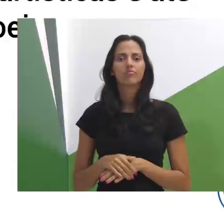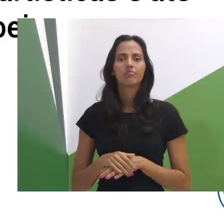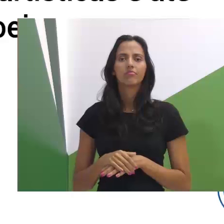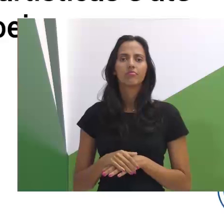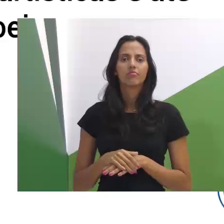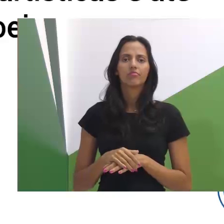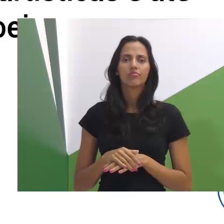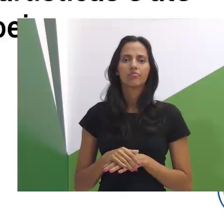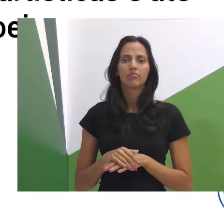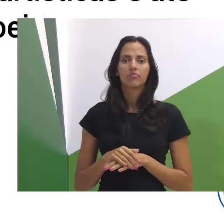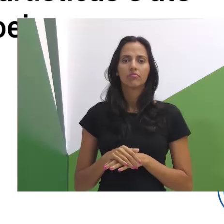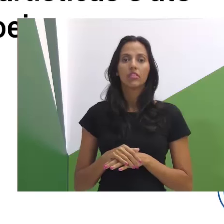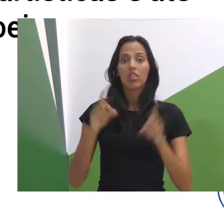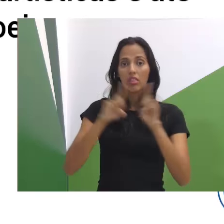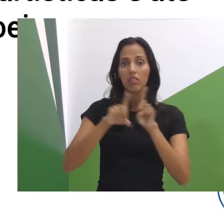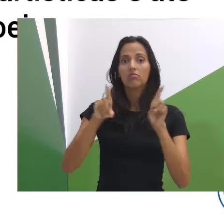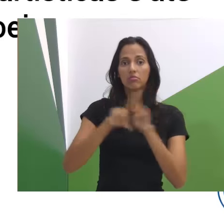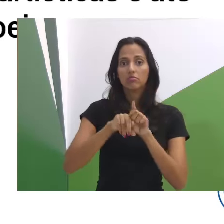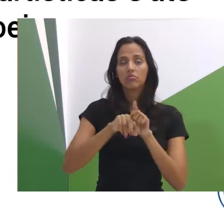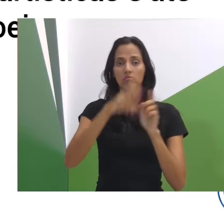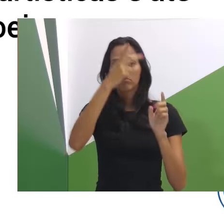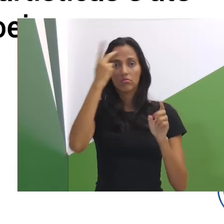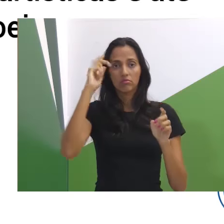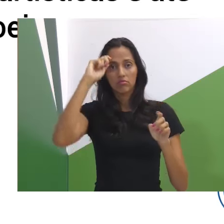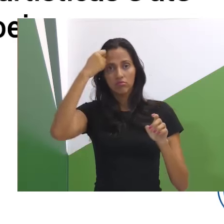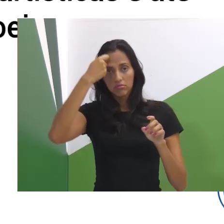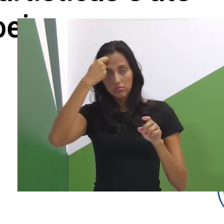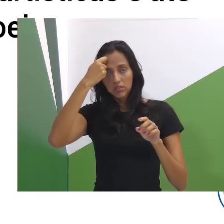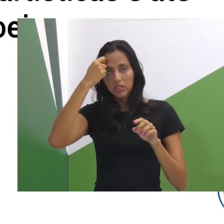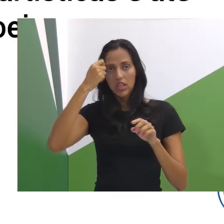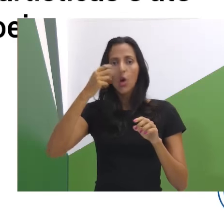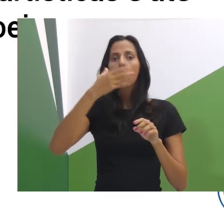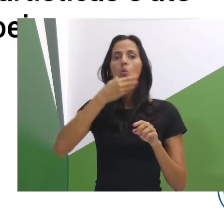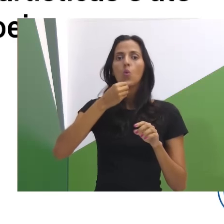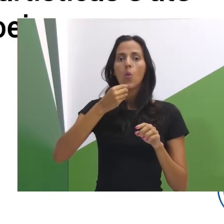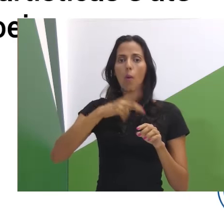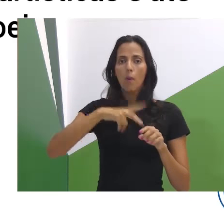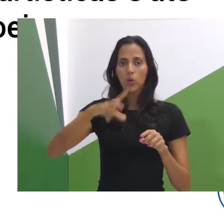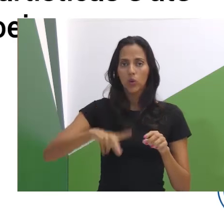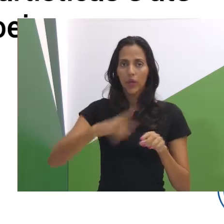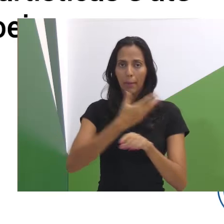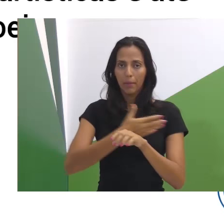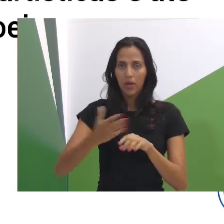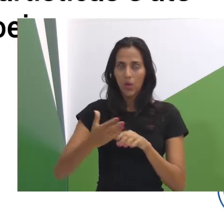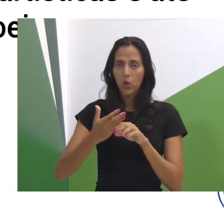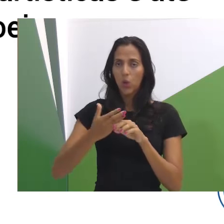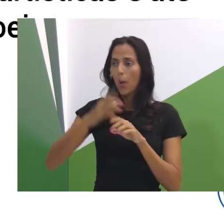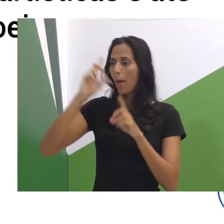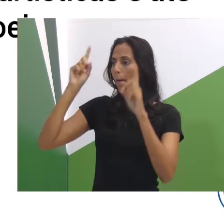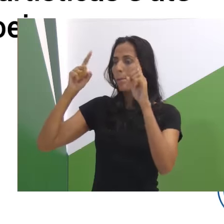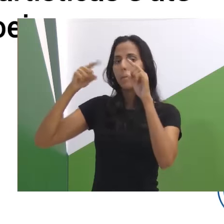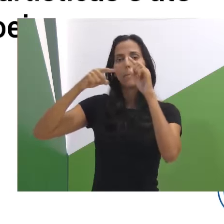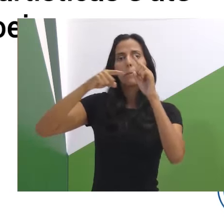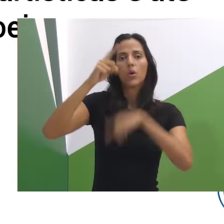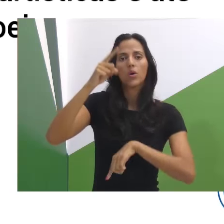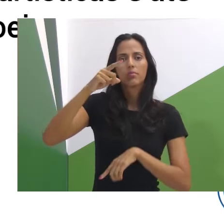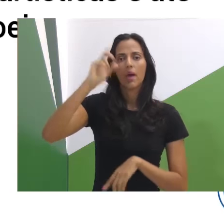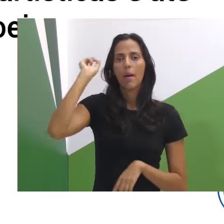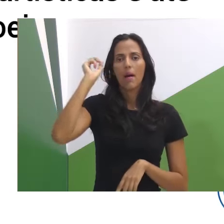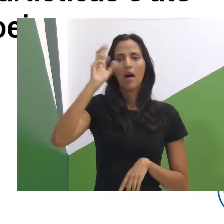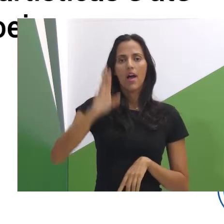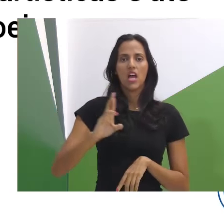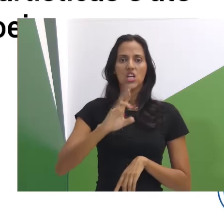proibidos de praticar sua religião de origem africana, suas festas e seus rituais. Eram obrigados a seguir a religião católica, isso também